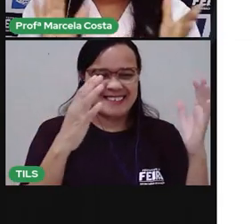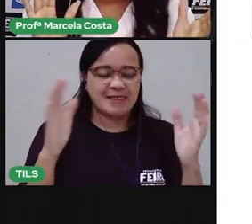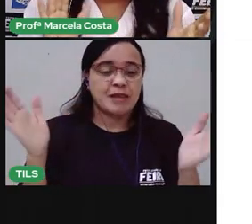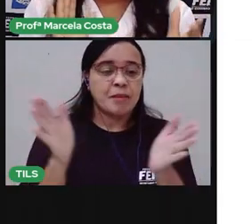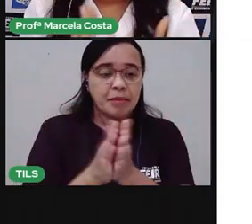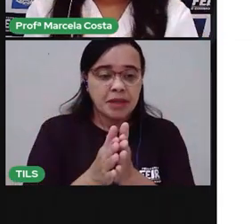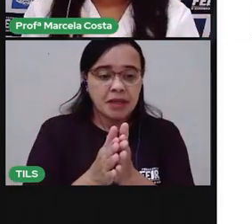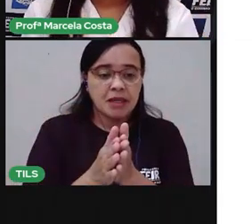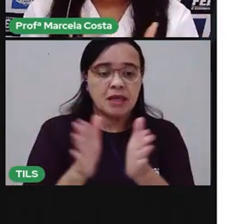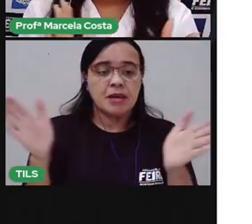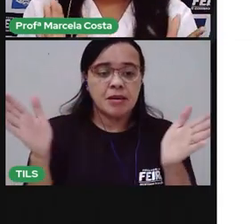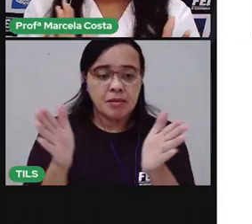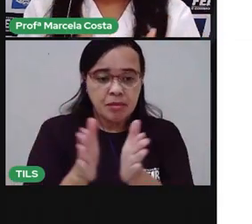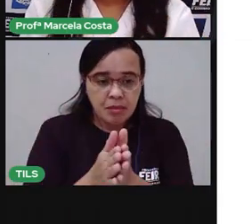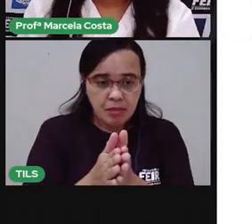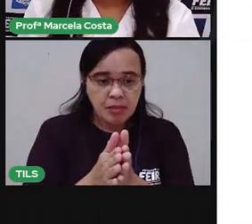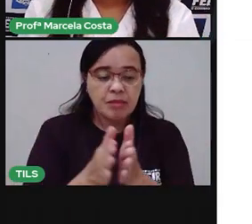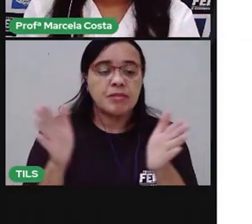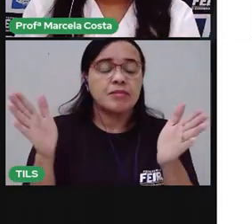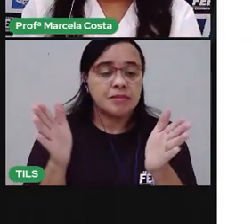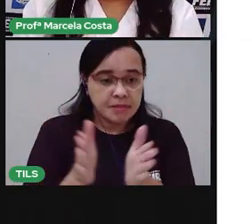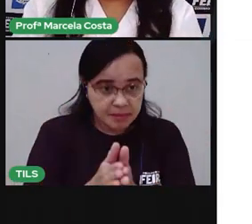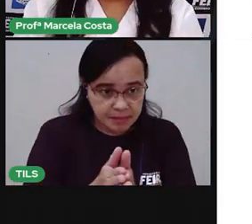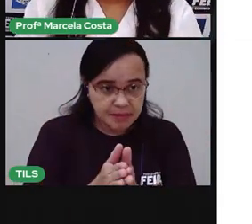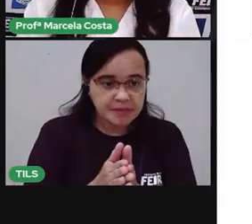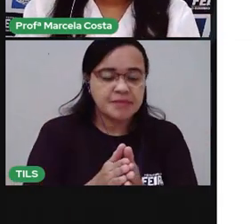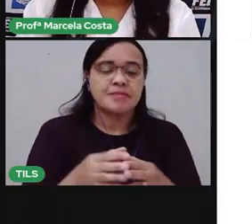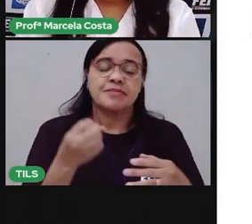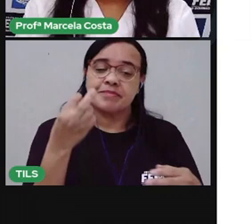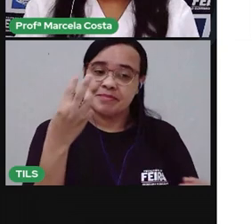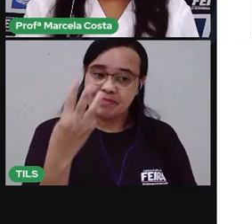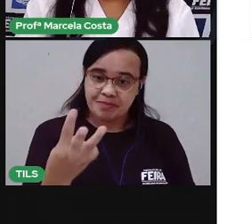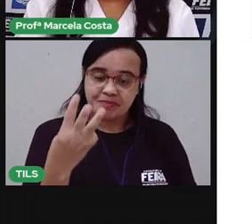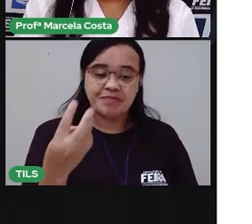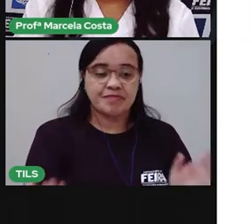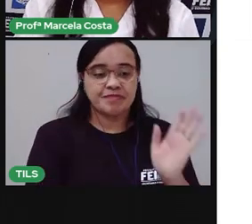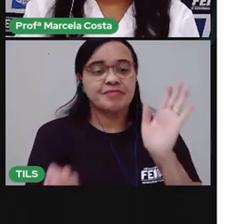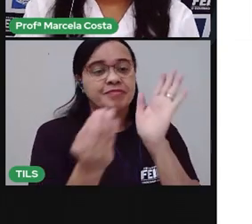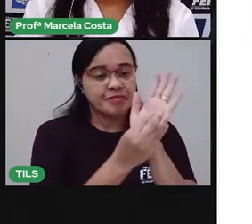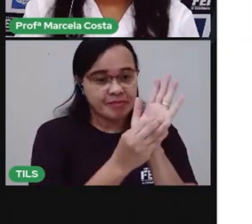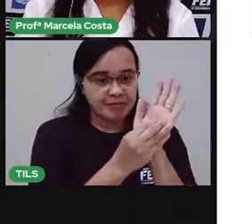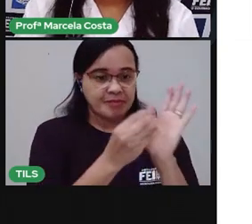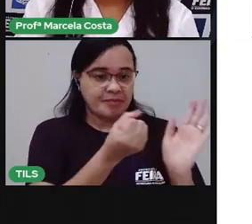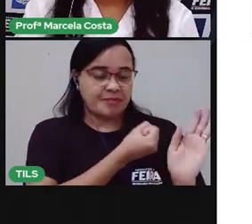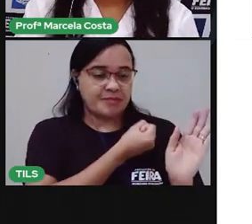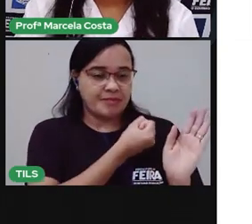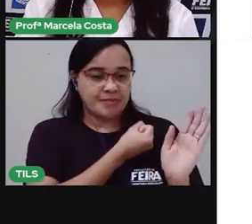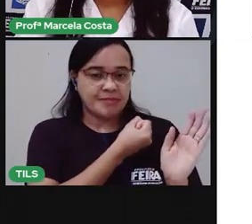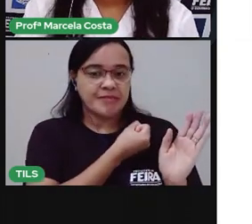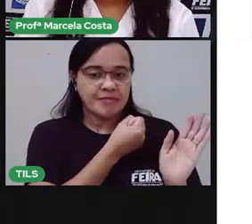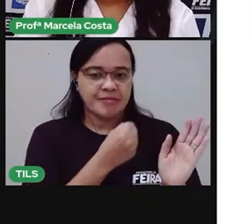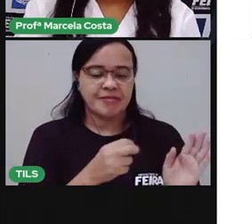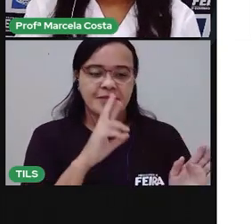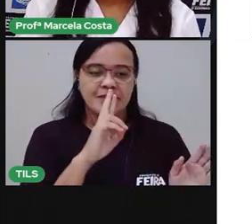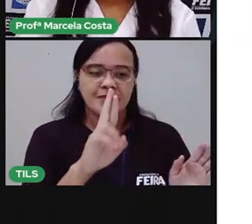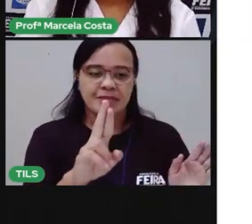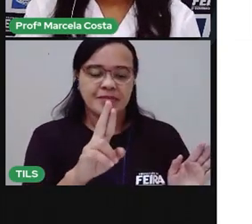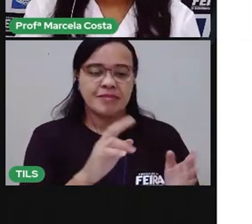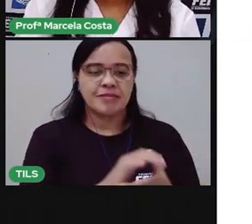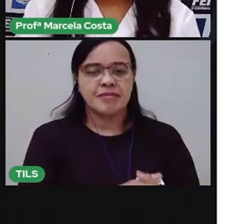pe só então você vai colocar o número 3 nesse passo aqui